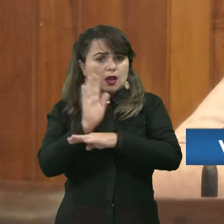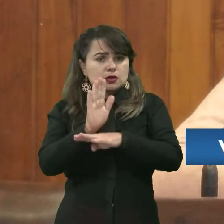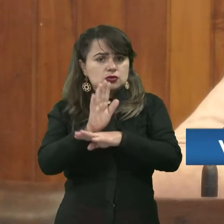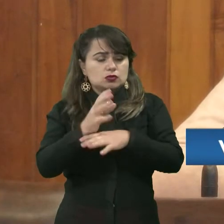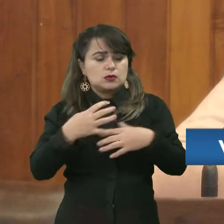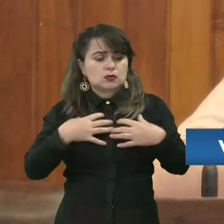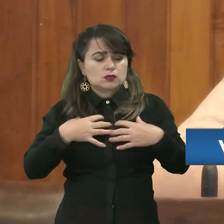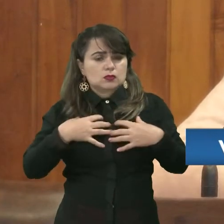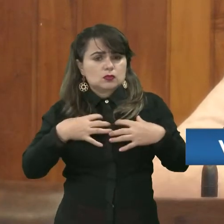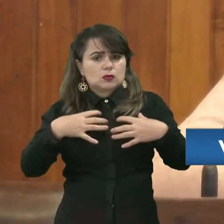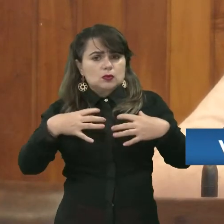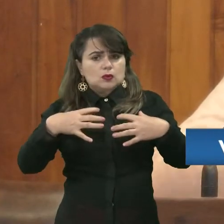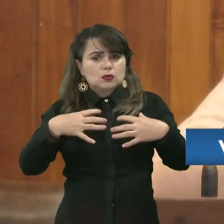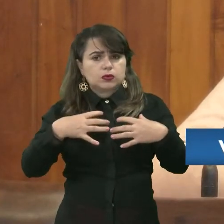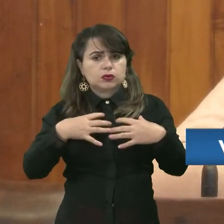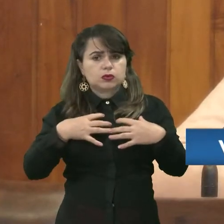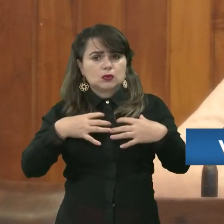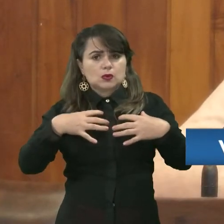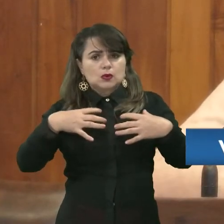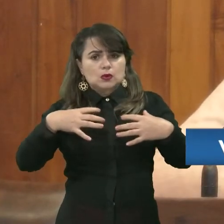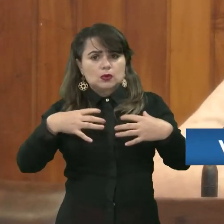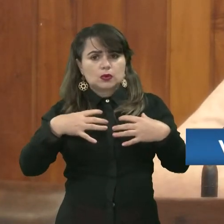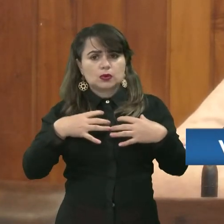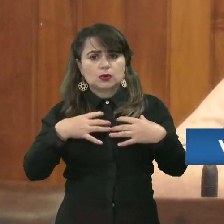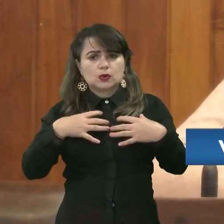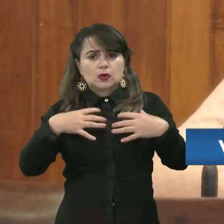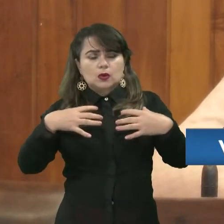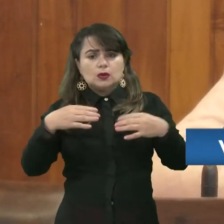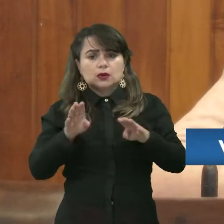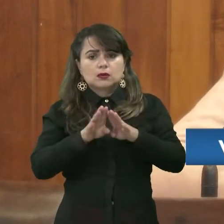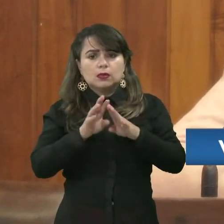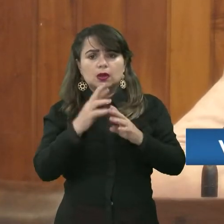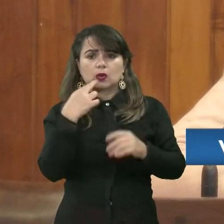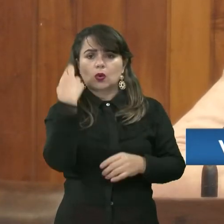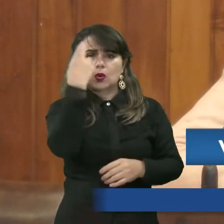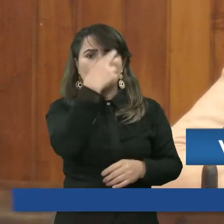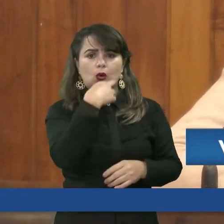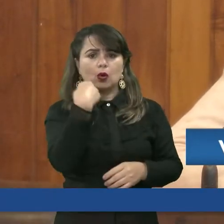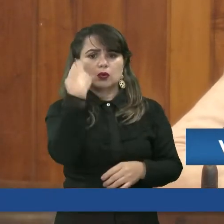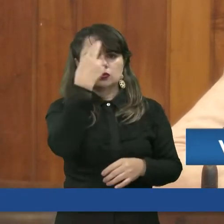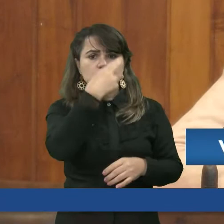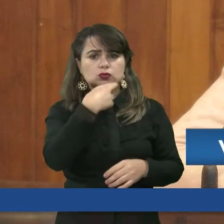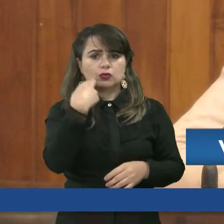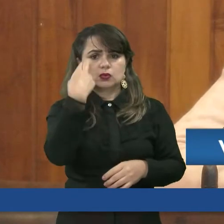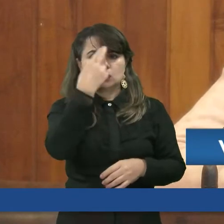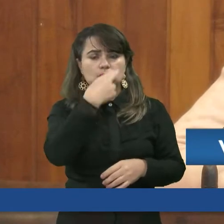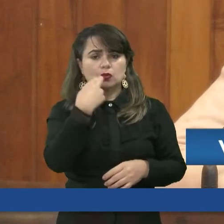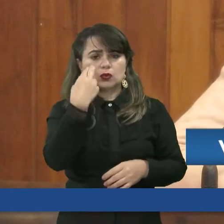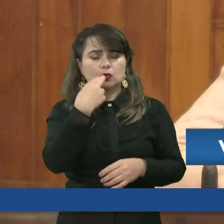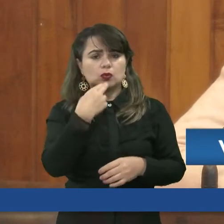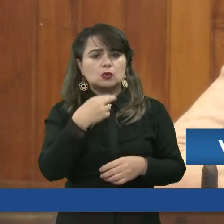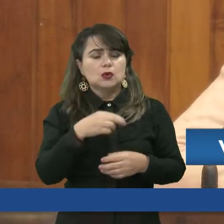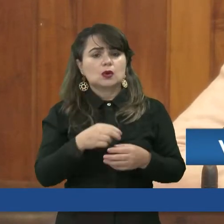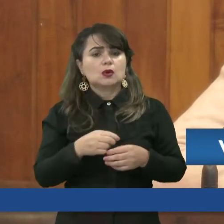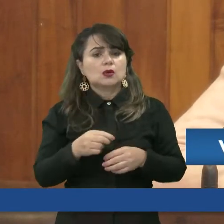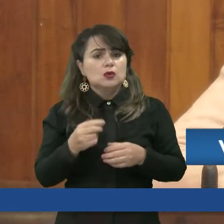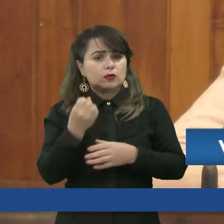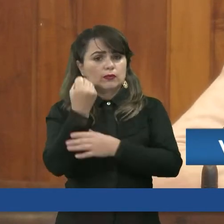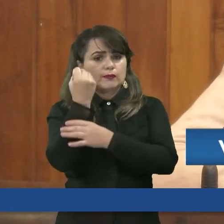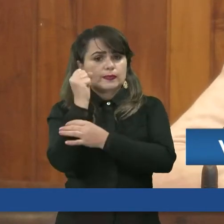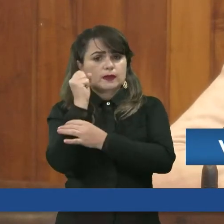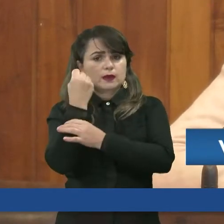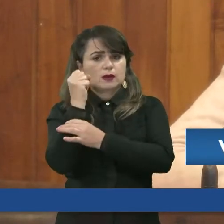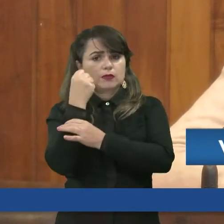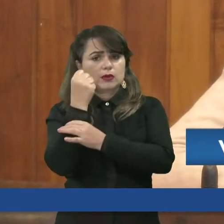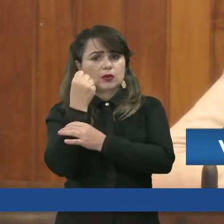só fisioterapeuta pulmonar, mas facial também. Então, não podemos deixar de citar que os fisioterapeuta